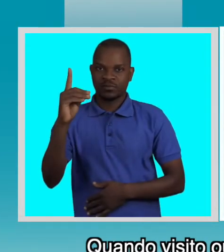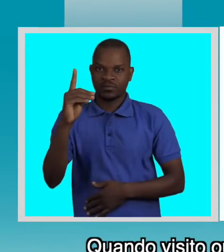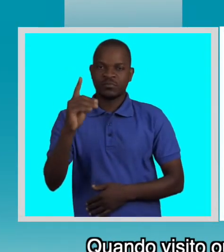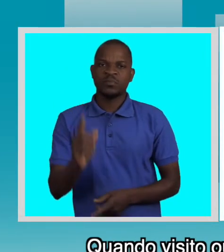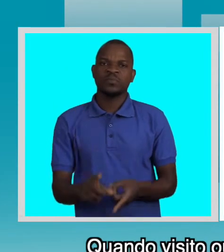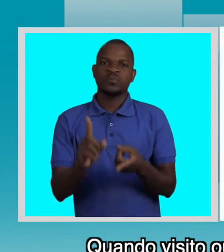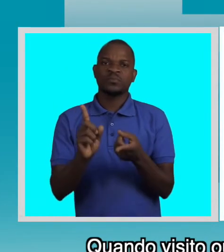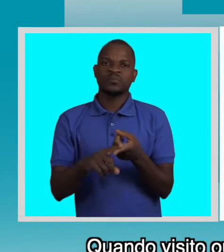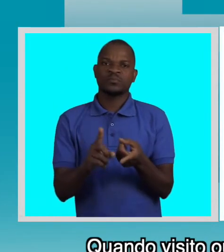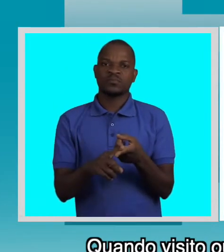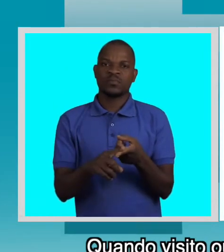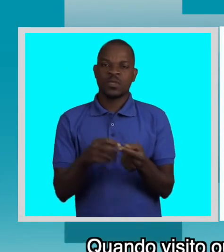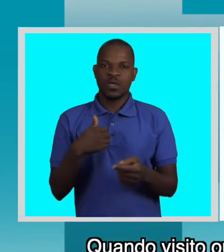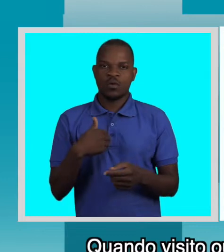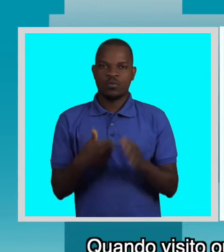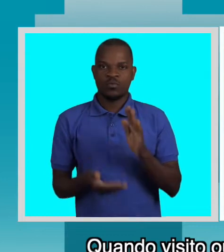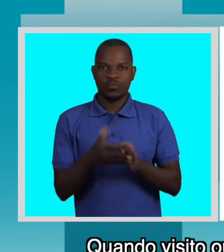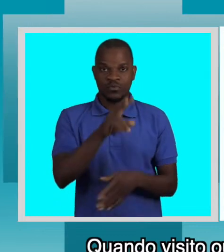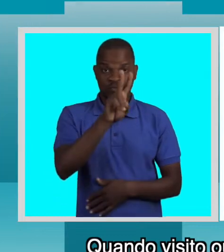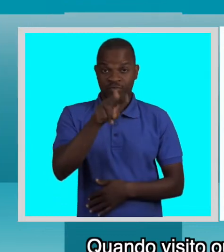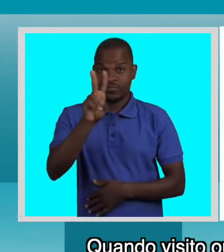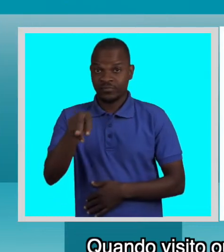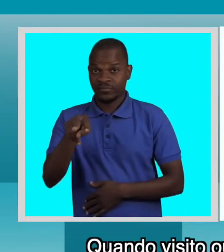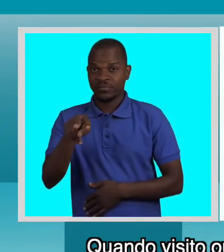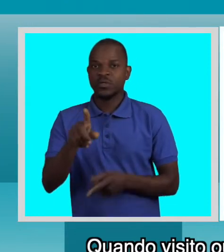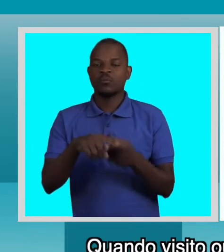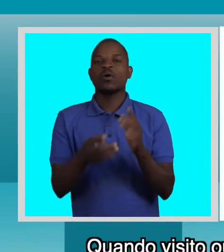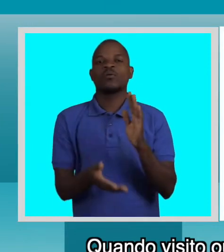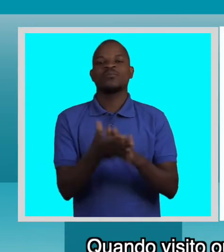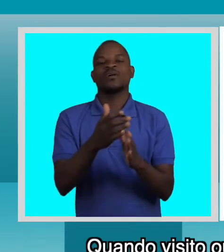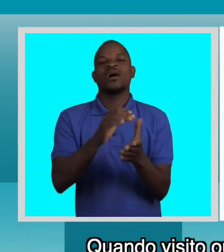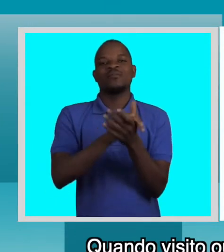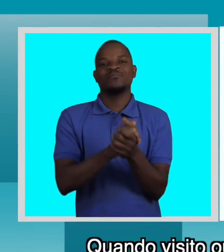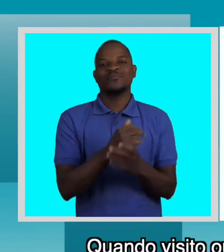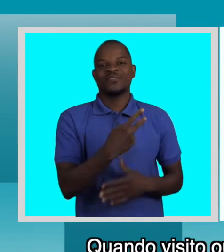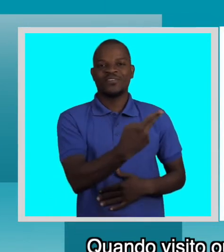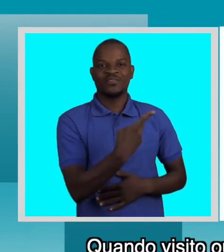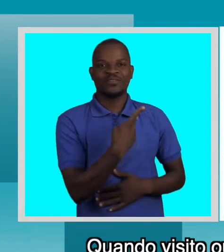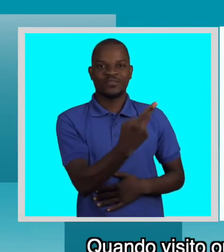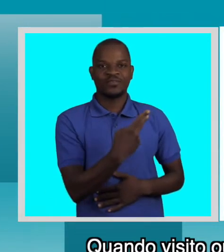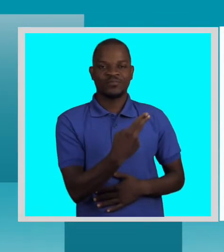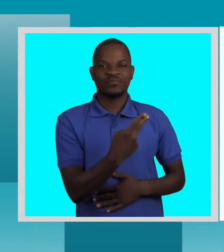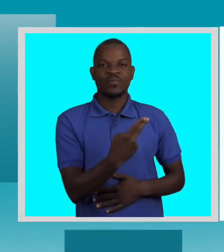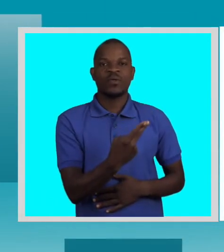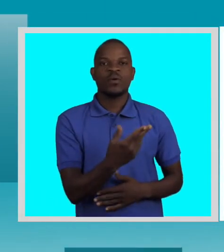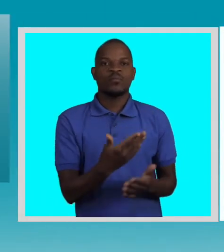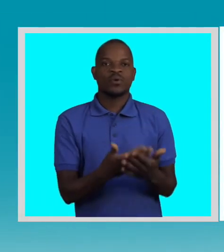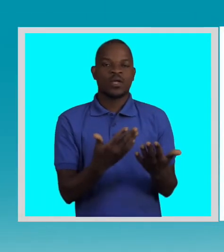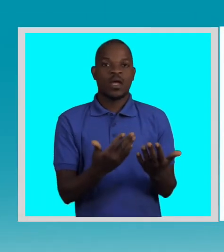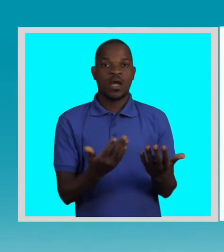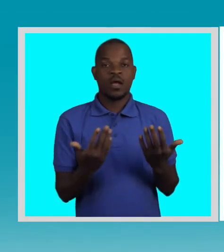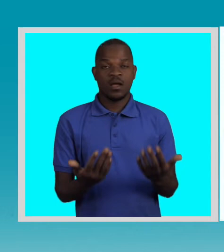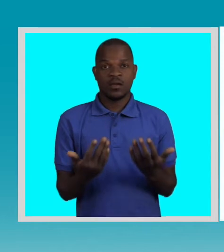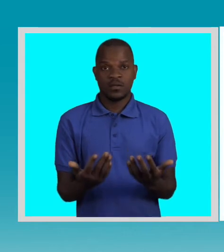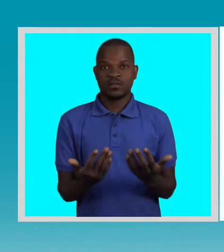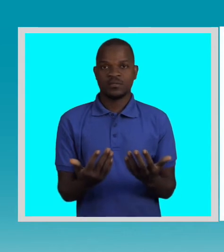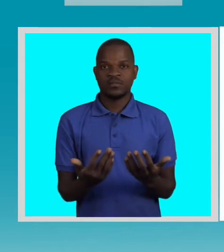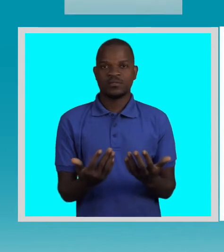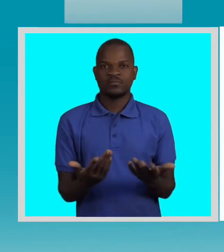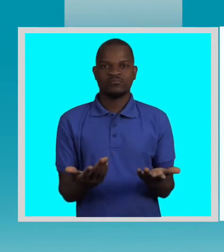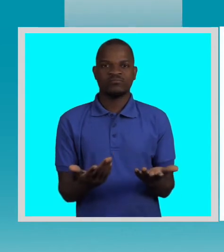embora que eu vou visitar, mas passamos a ser amigos. Por isso que, para ver